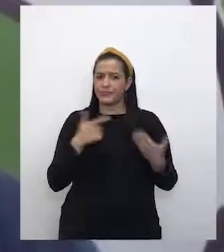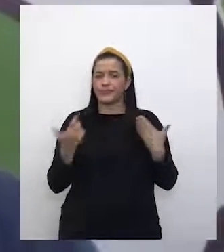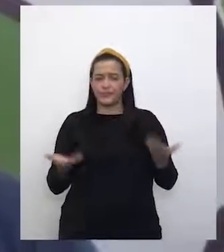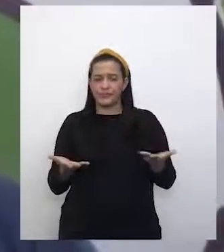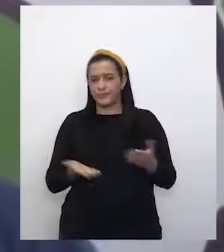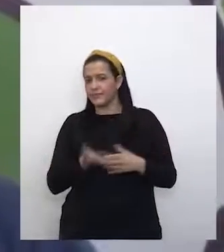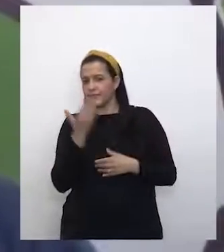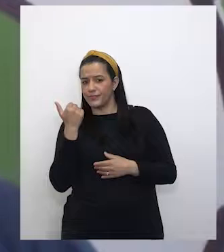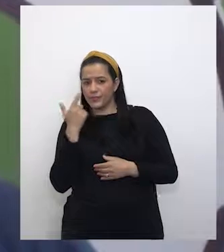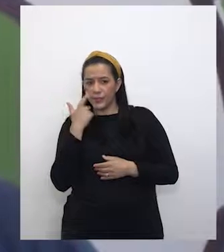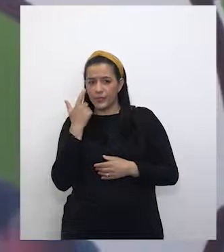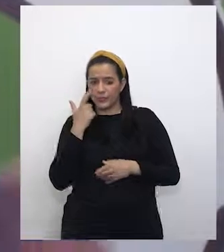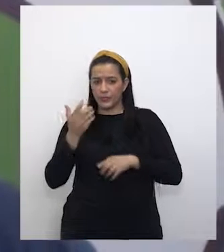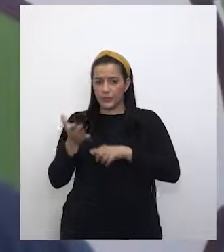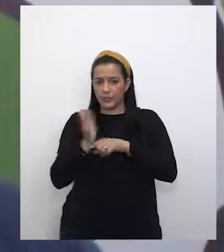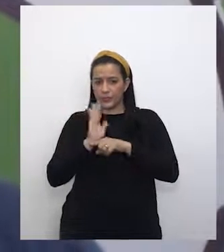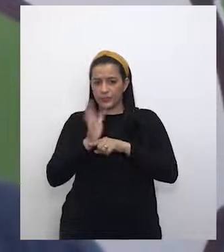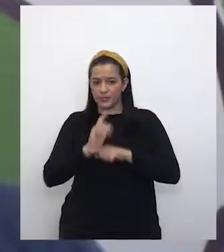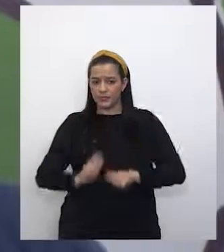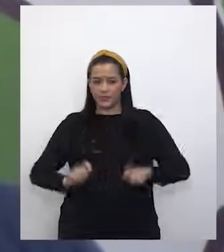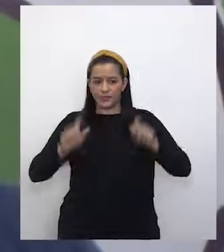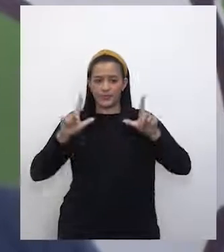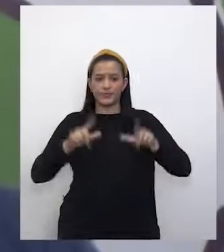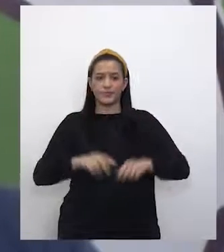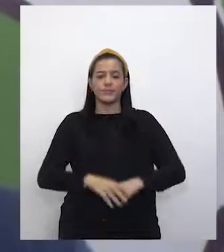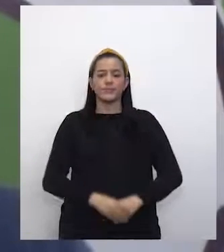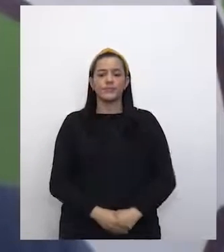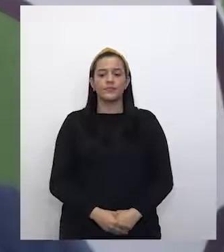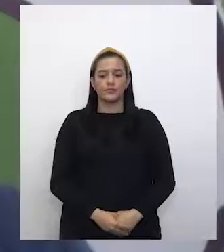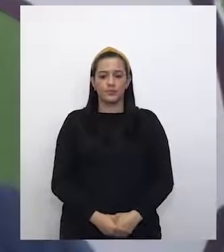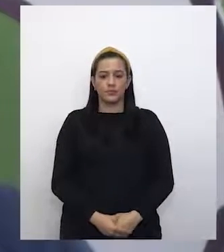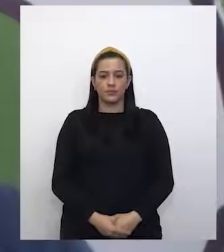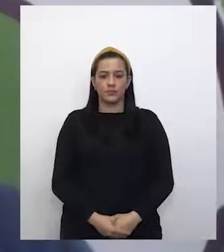lá. Vamos assistir o vídeo, produção.